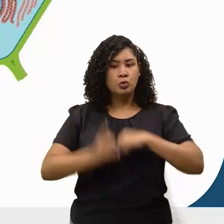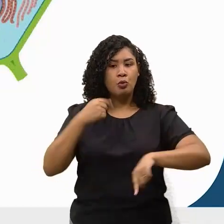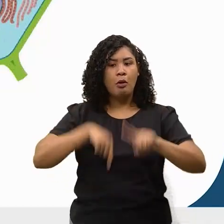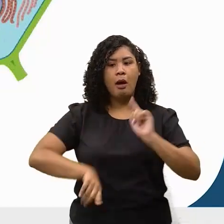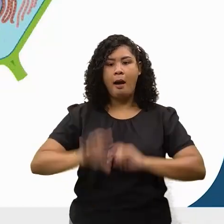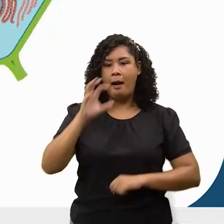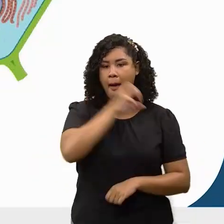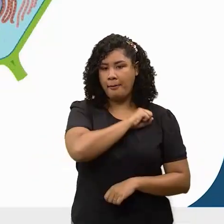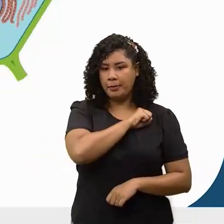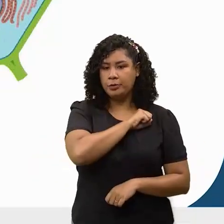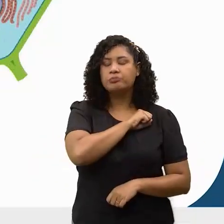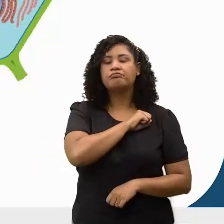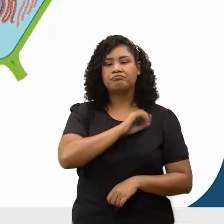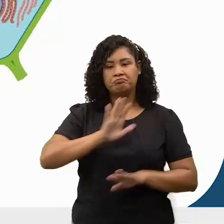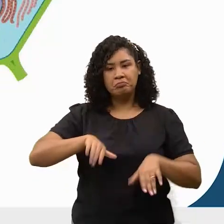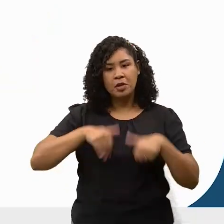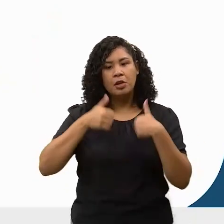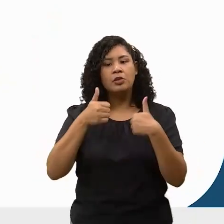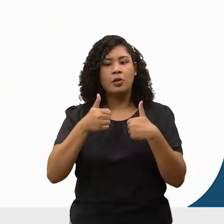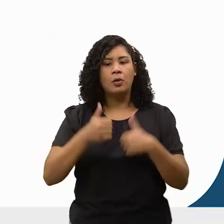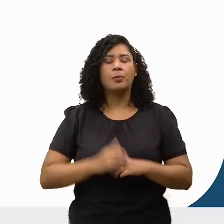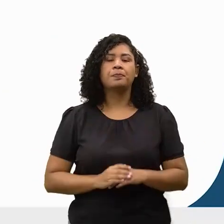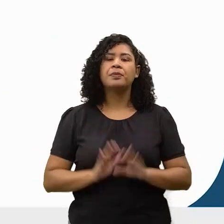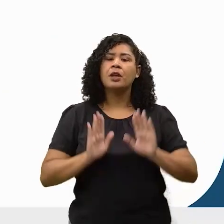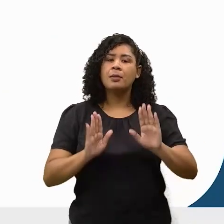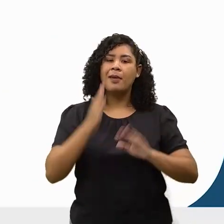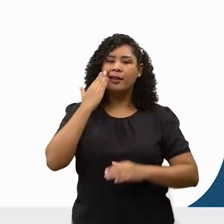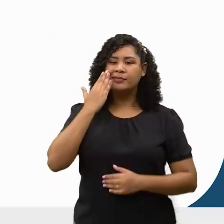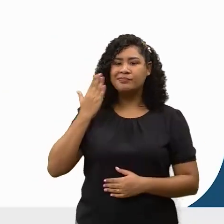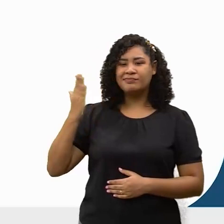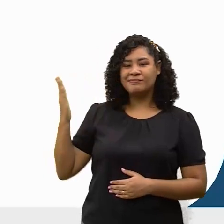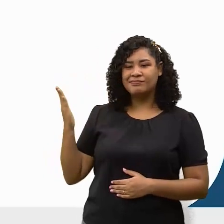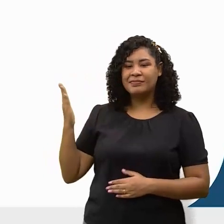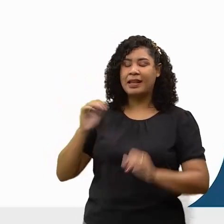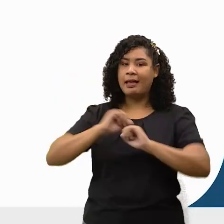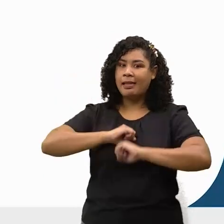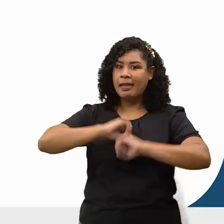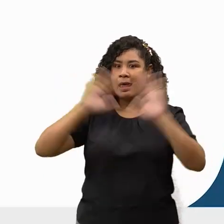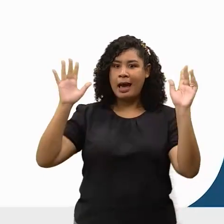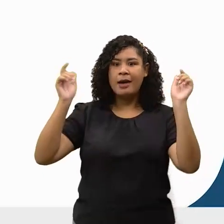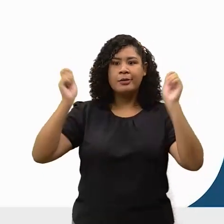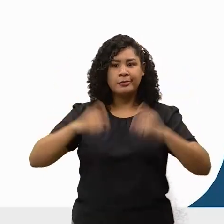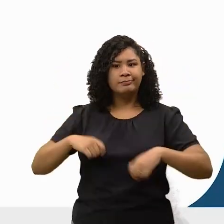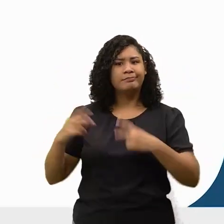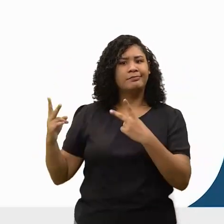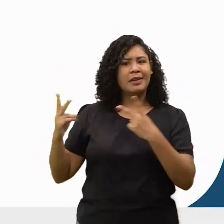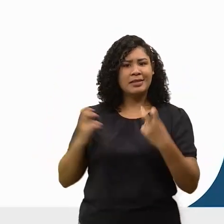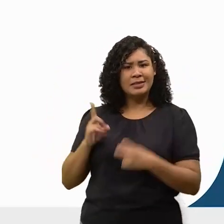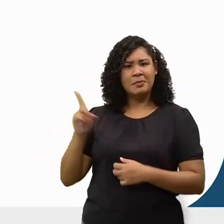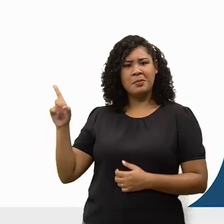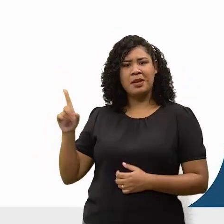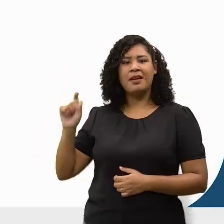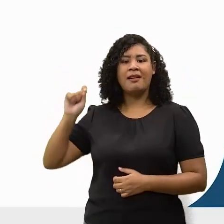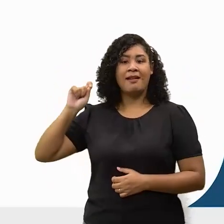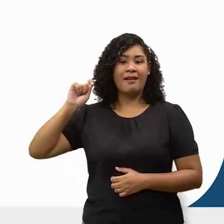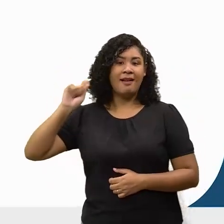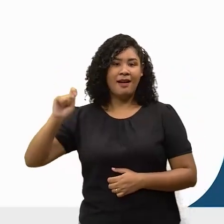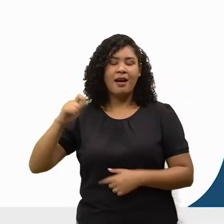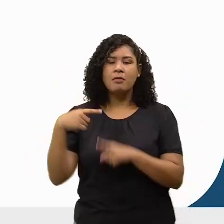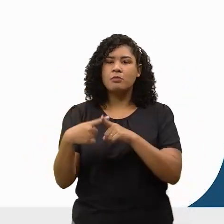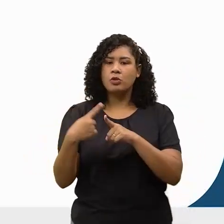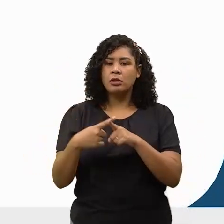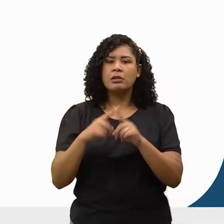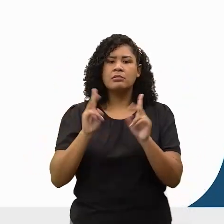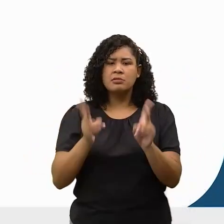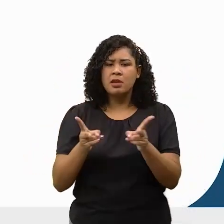na questão, claramente a gente vai marcar a letra A, ó, porque toda célula viva vai possuir